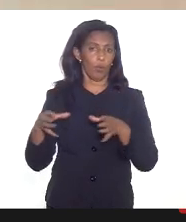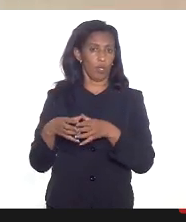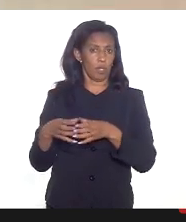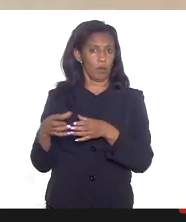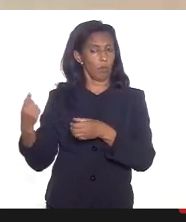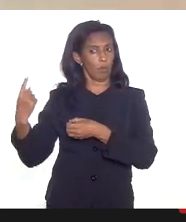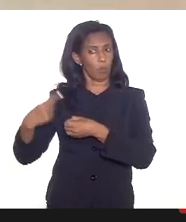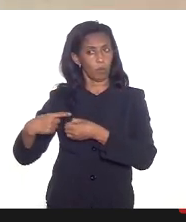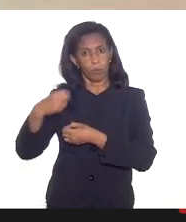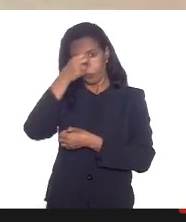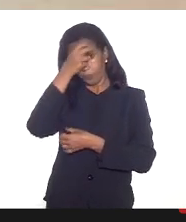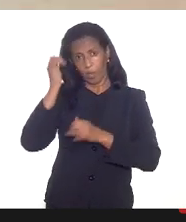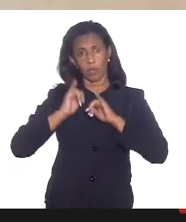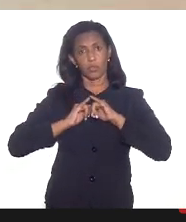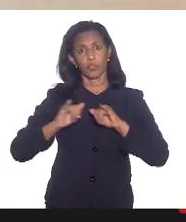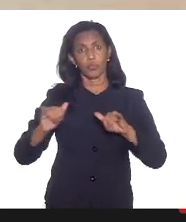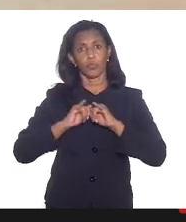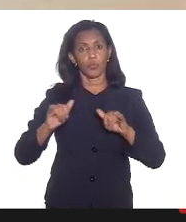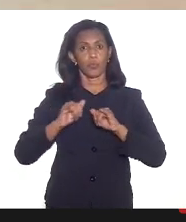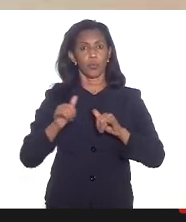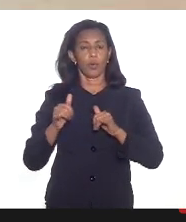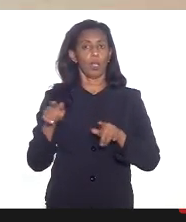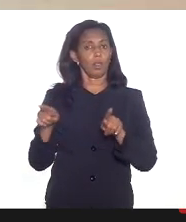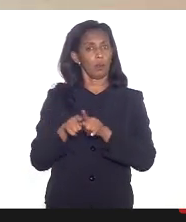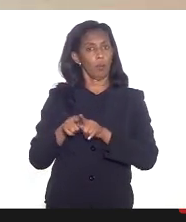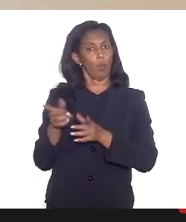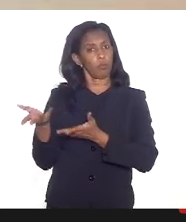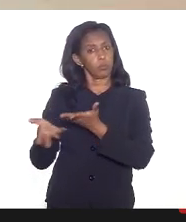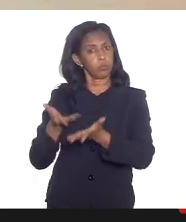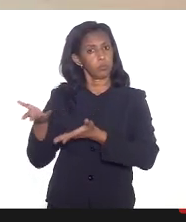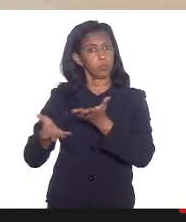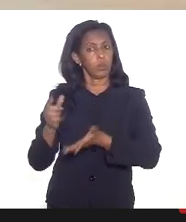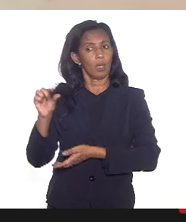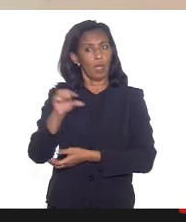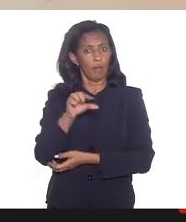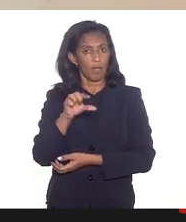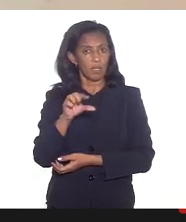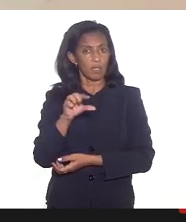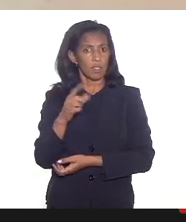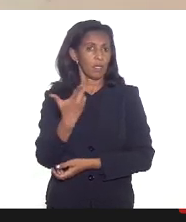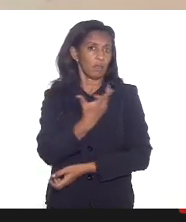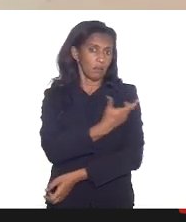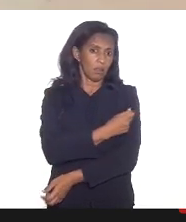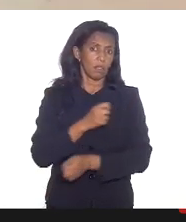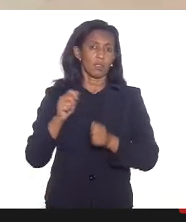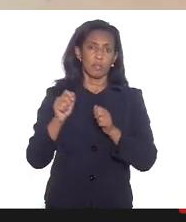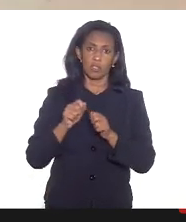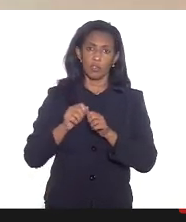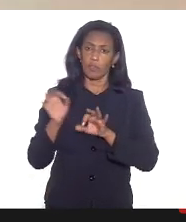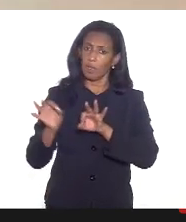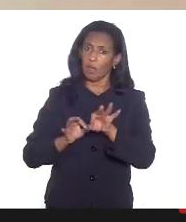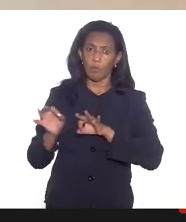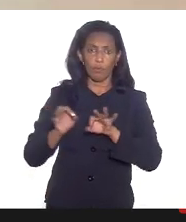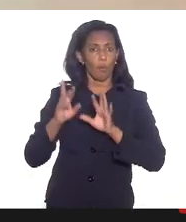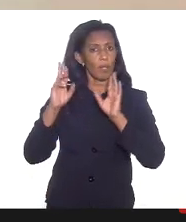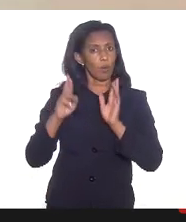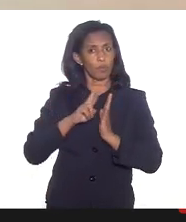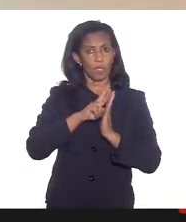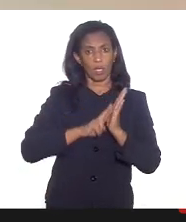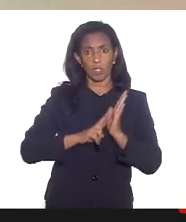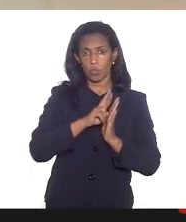municipais e divulga né e orienta que a vacina seja feita na forma como está na